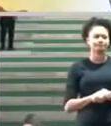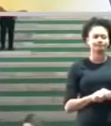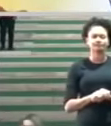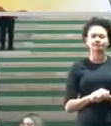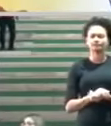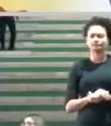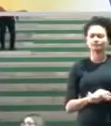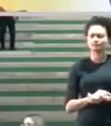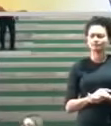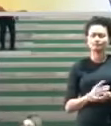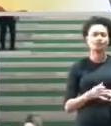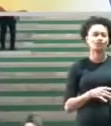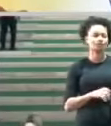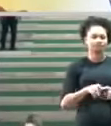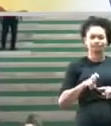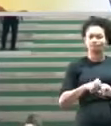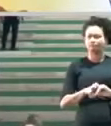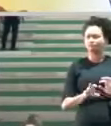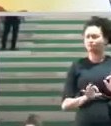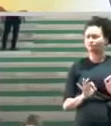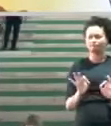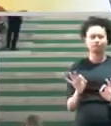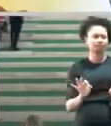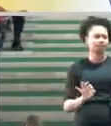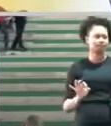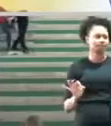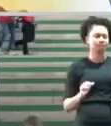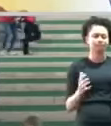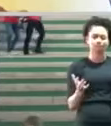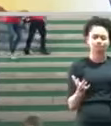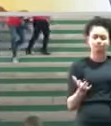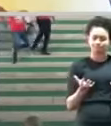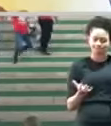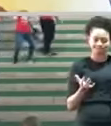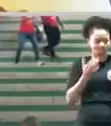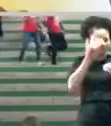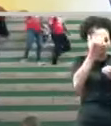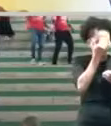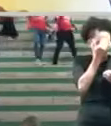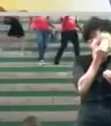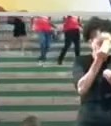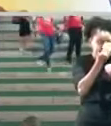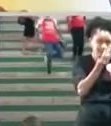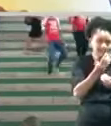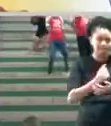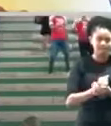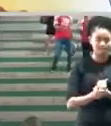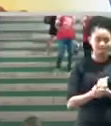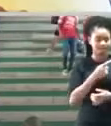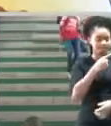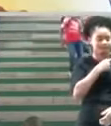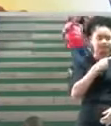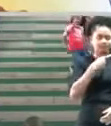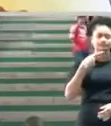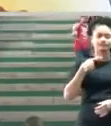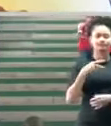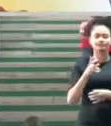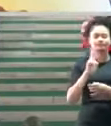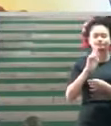Enquanto os irmãos se acomodam, eu quero agradecer ao nosso pastor reverendo Orisvaldo